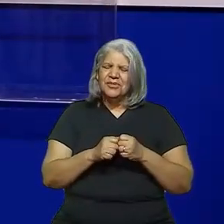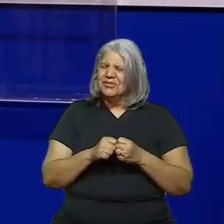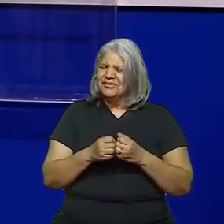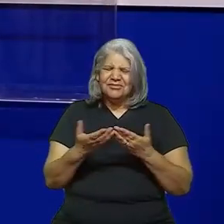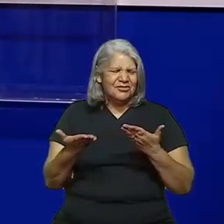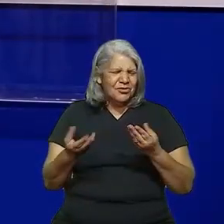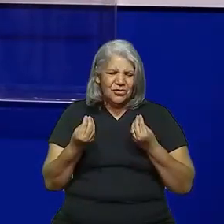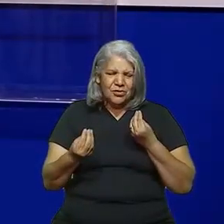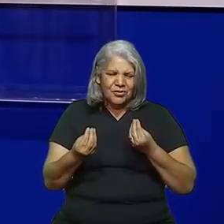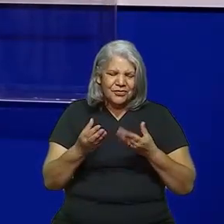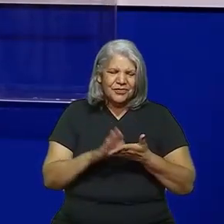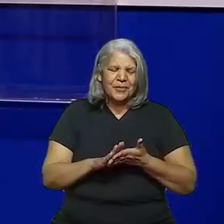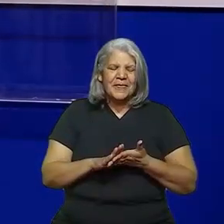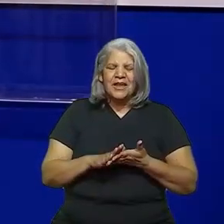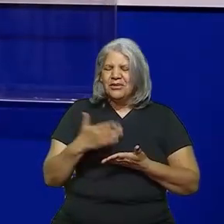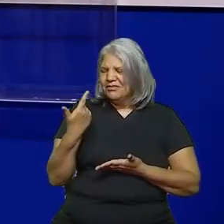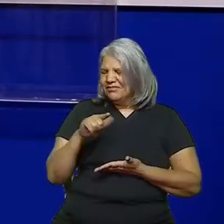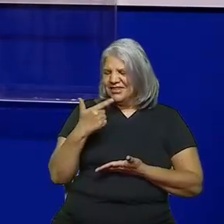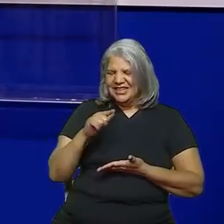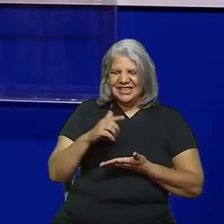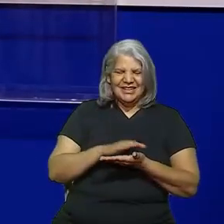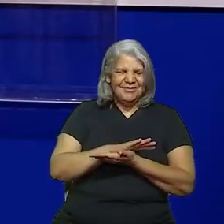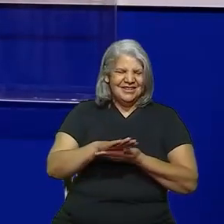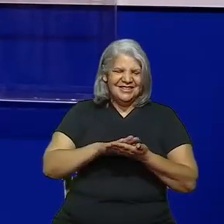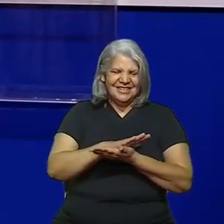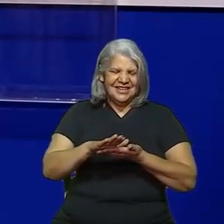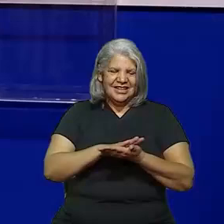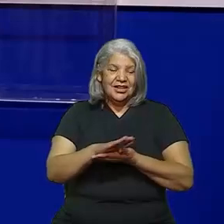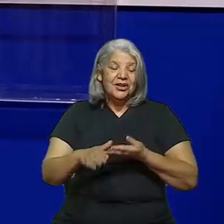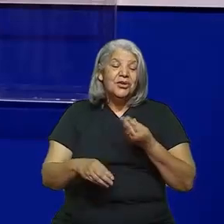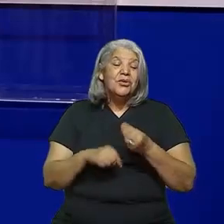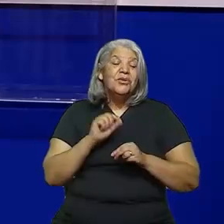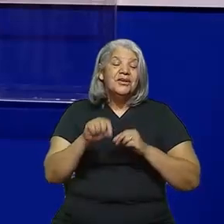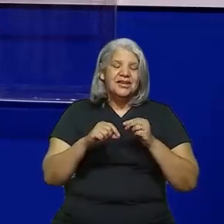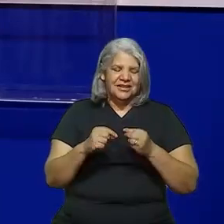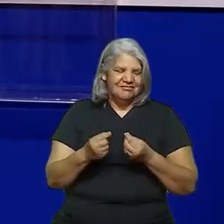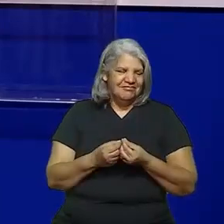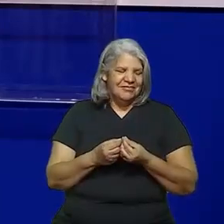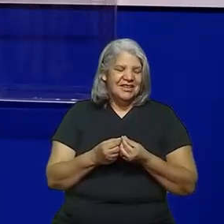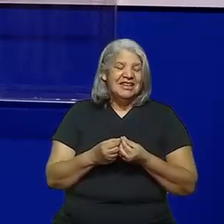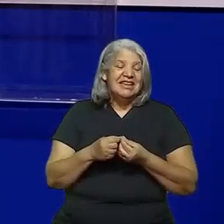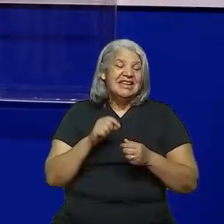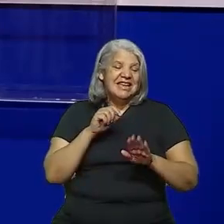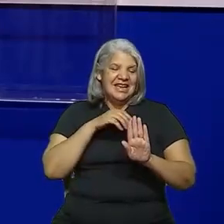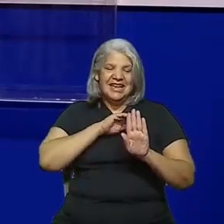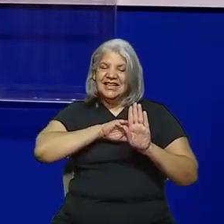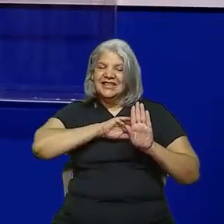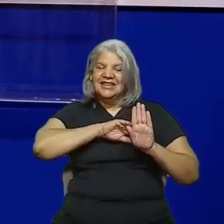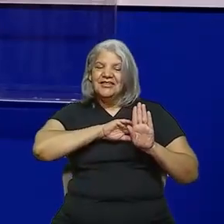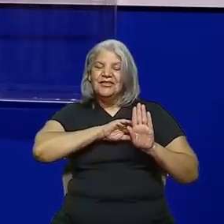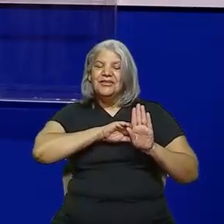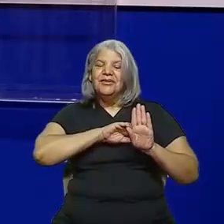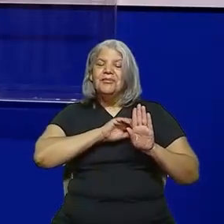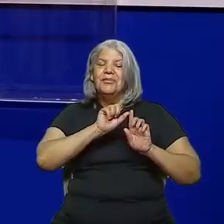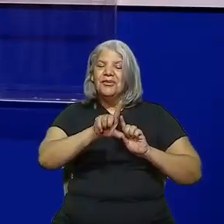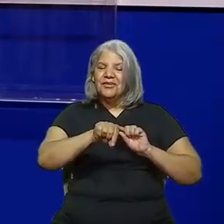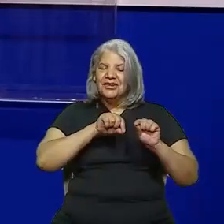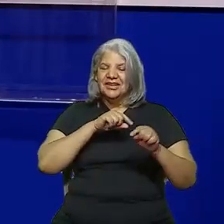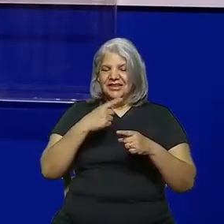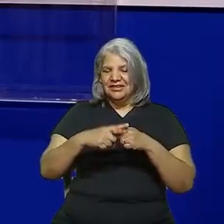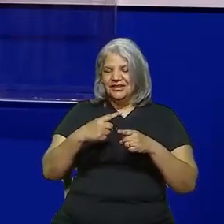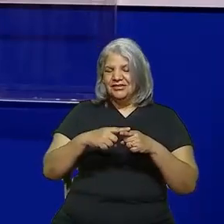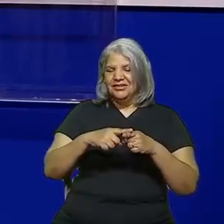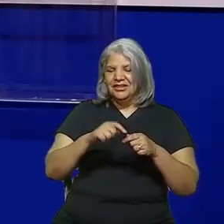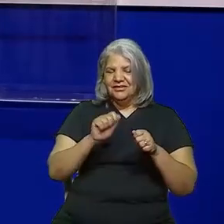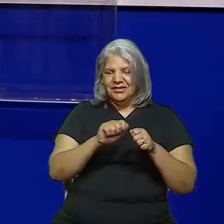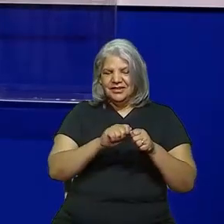consumido? Quando não existisse mais? O que estavam querendo? Quem estava por trás? Por que tinham escolhido fazer isso com